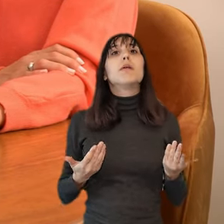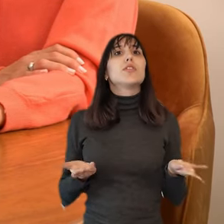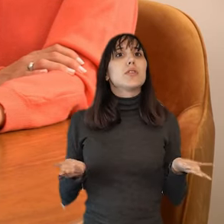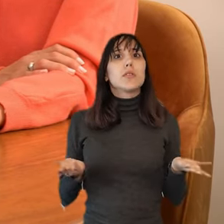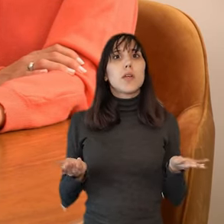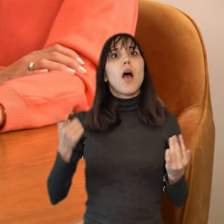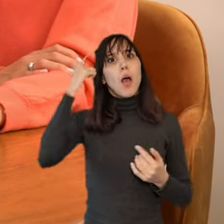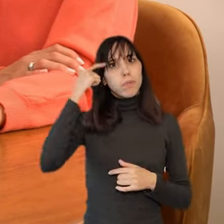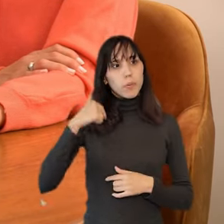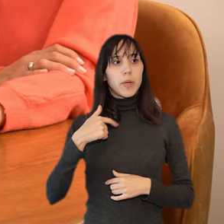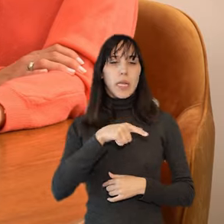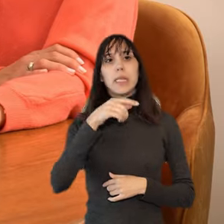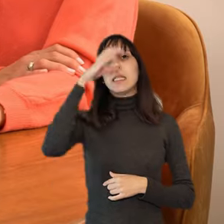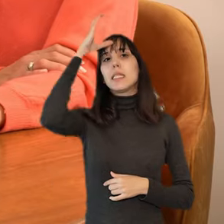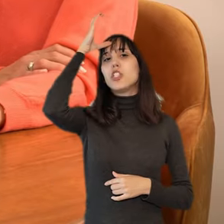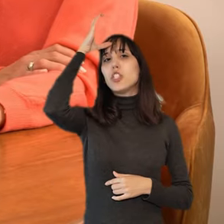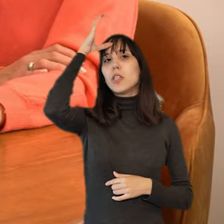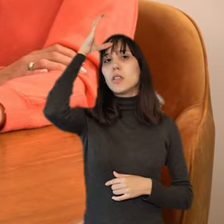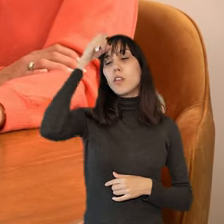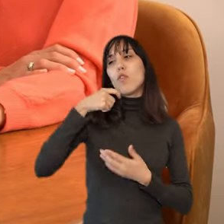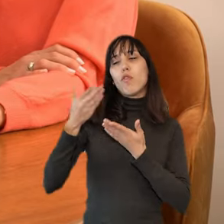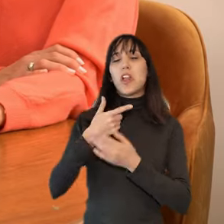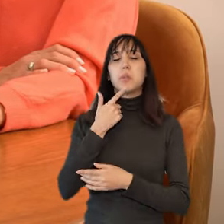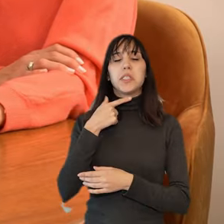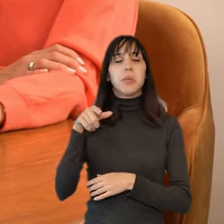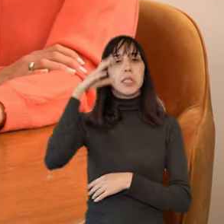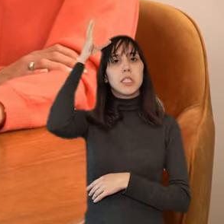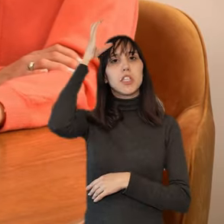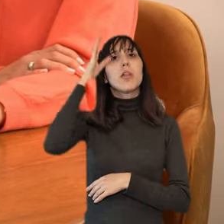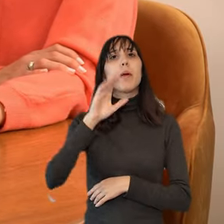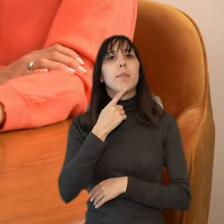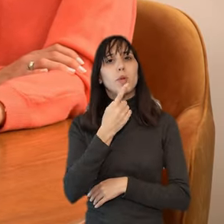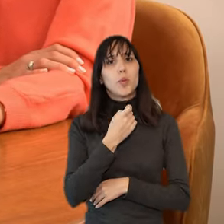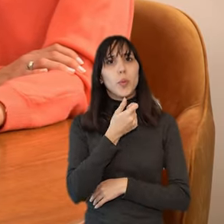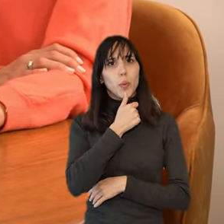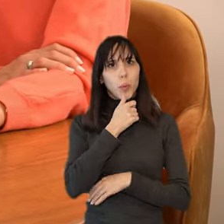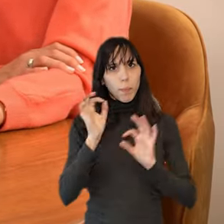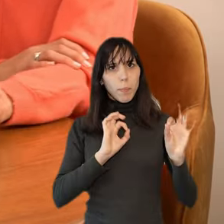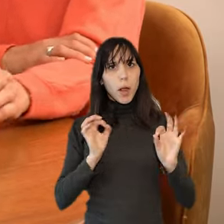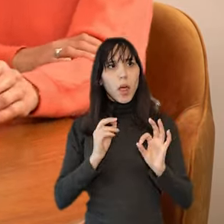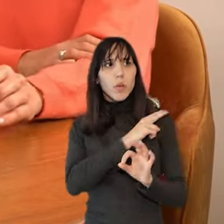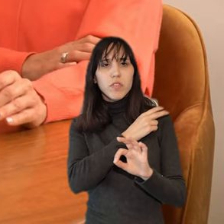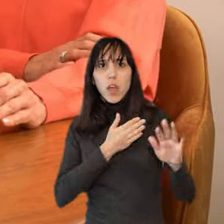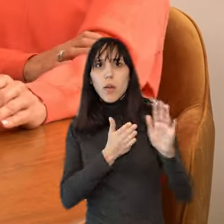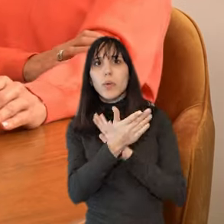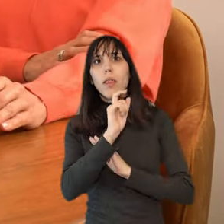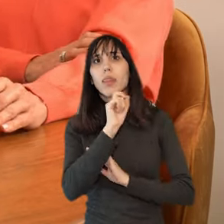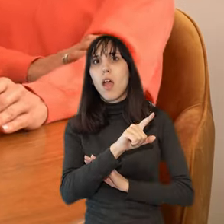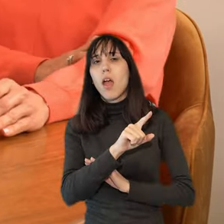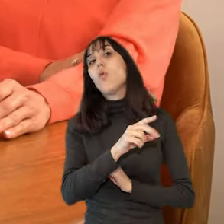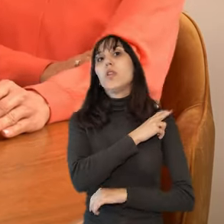mas eu sei que ele é super inteligente porque eu quando falo com ele apercebo-me disto mas pergunto ser lá tá preparado para entrar na faculdade que é um a